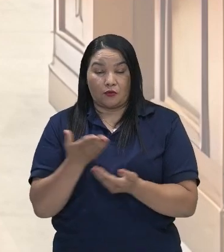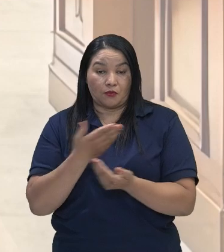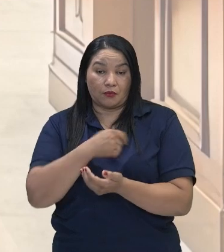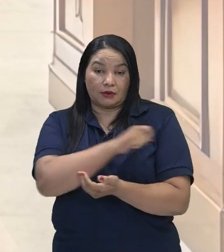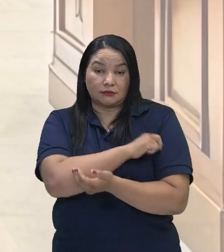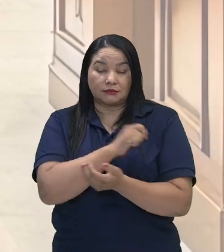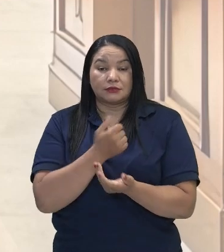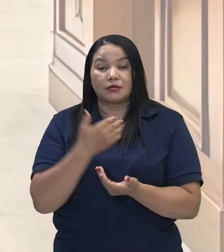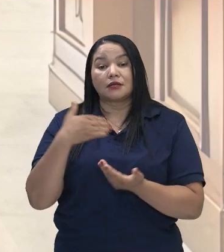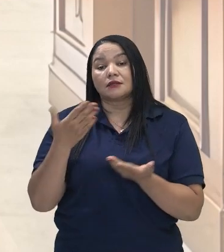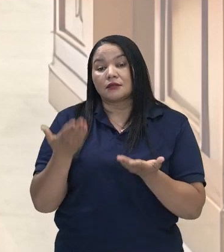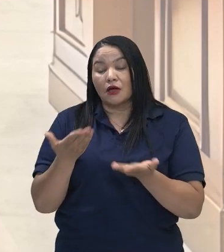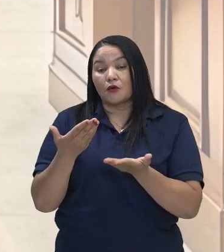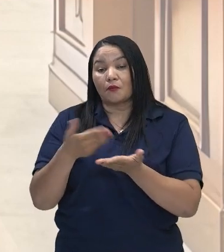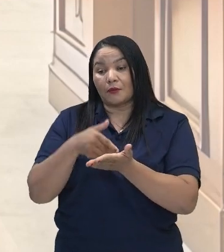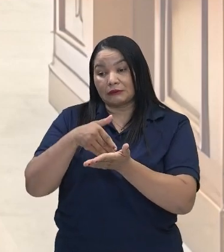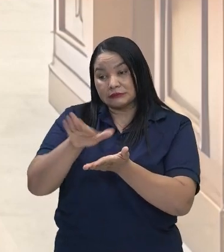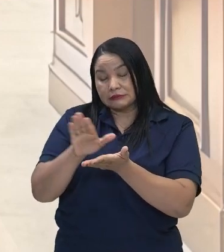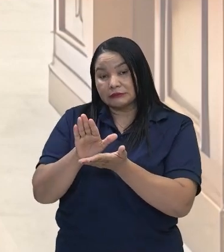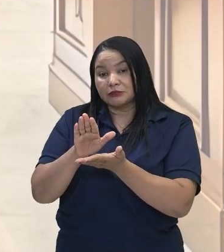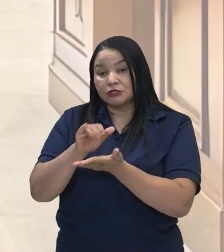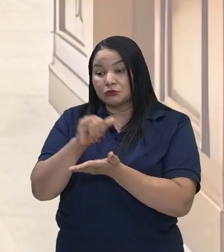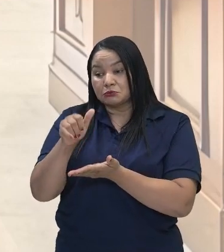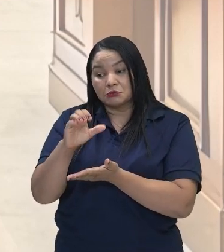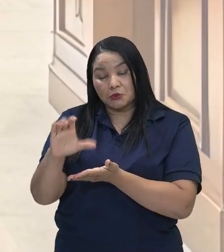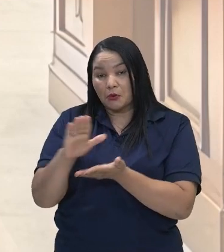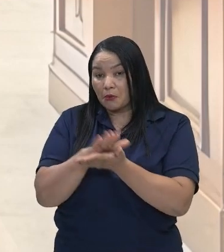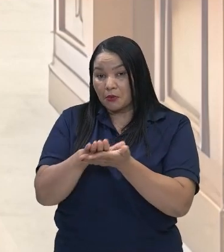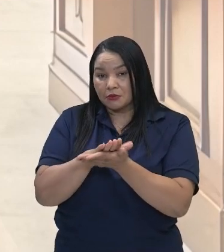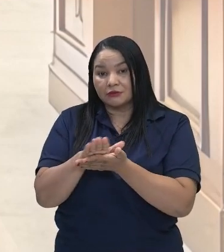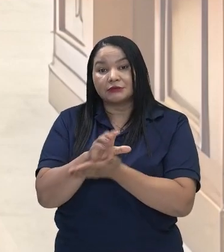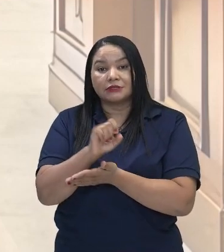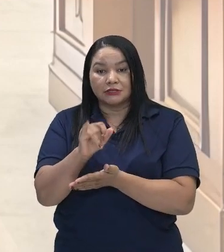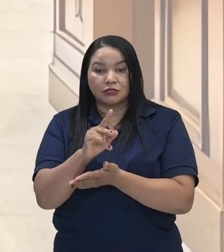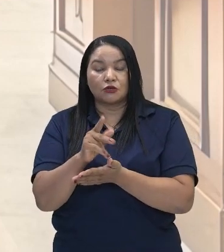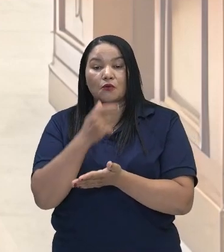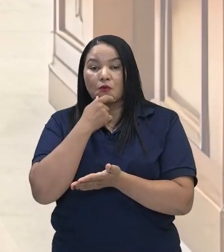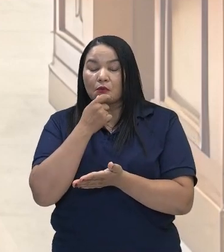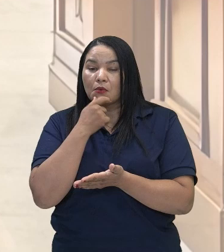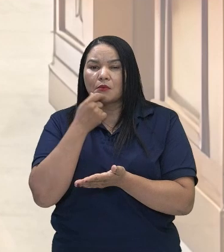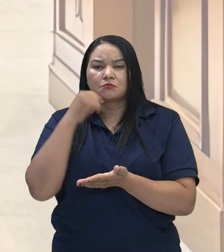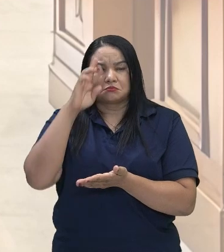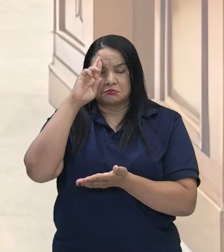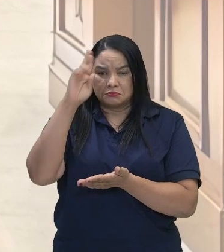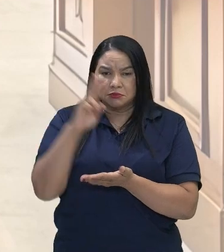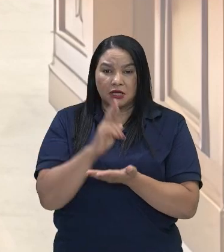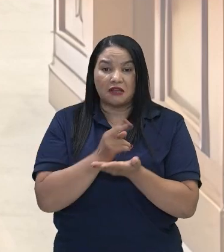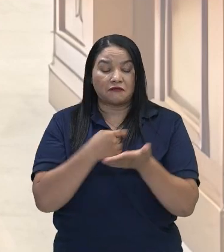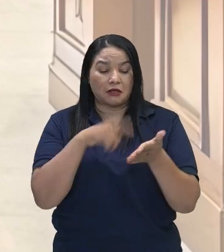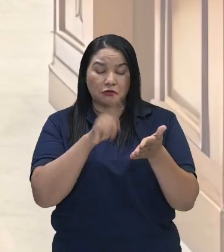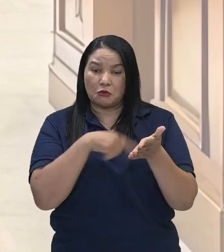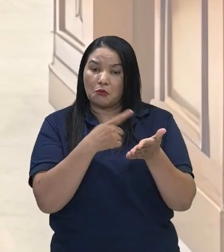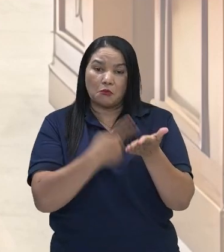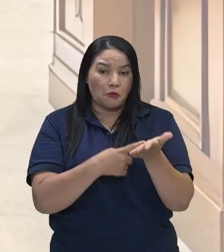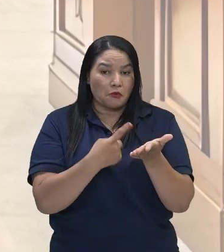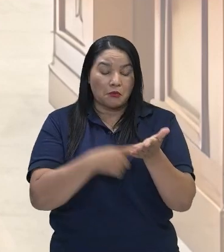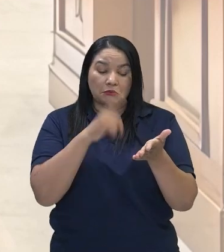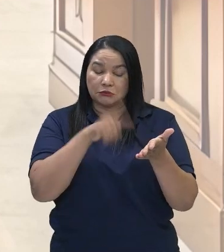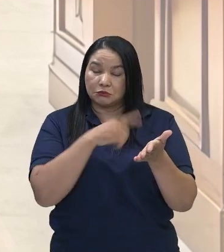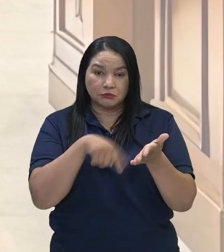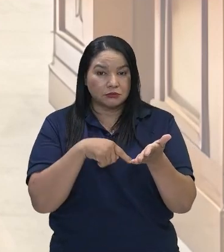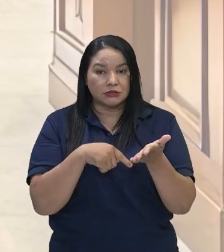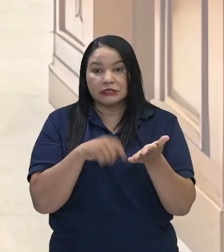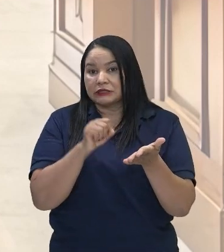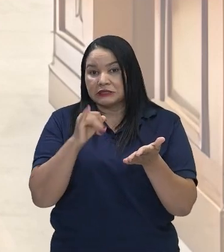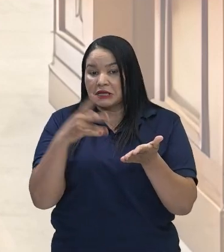Professor, a demissão sem justa causa ocorre quando o empregador decide encerrar o contrato de trabalho sem que haja uma